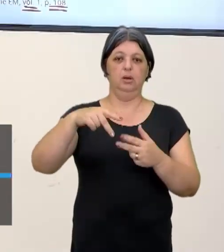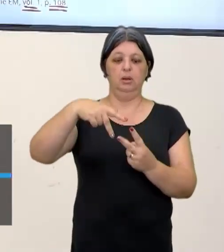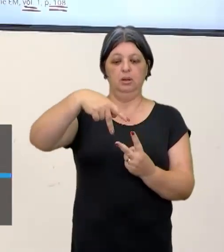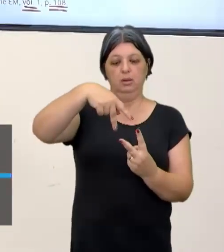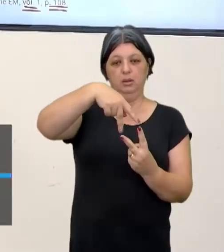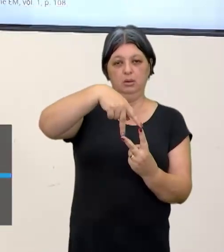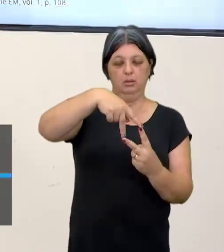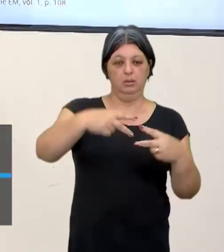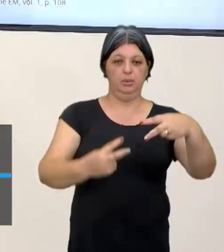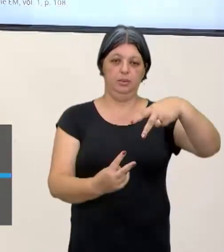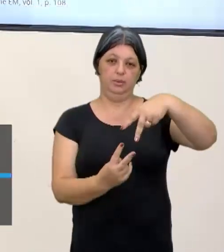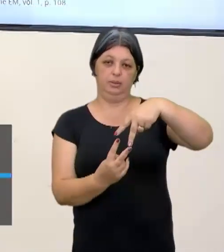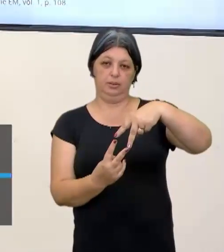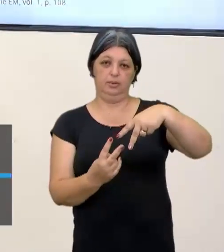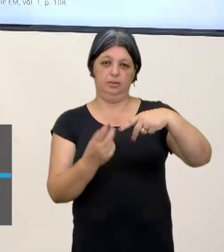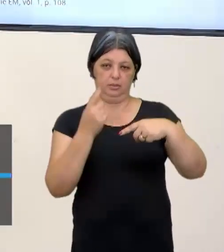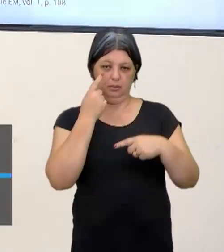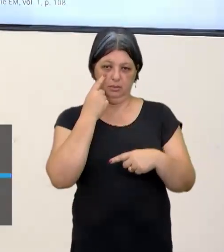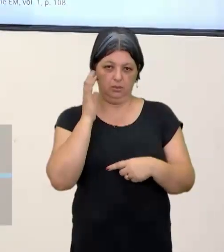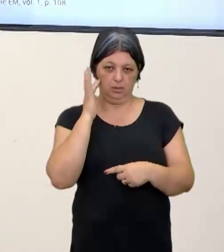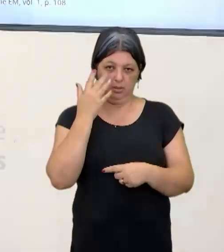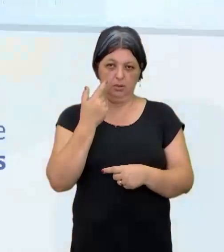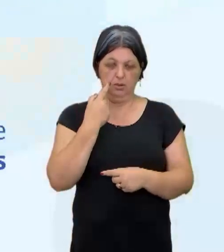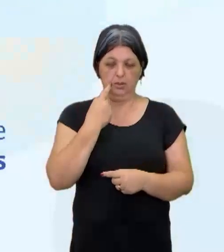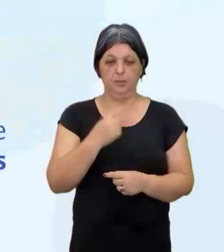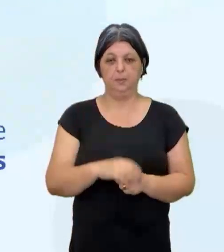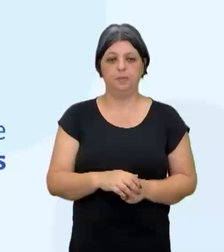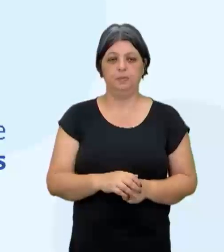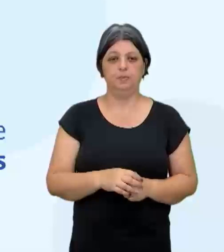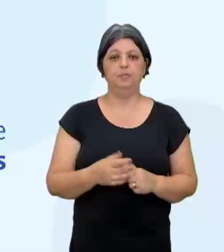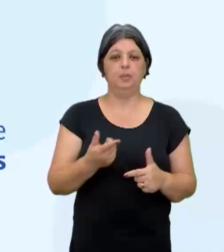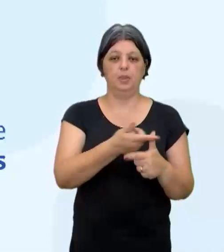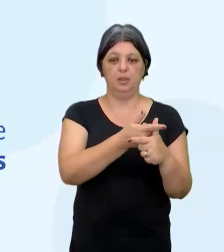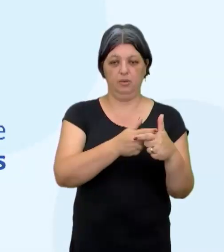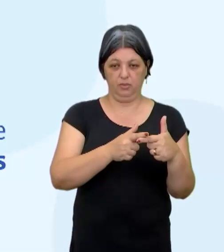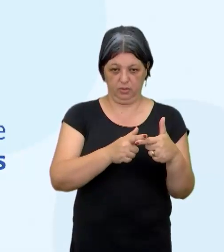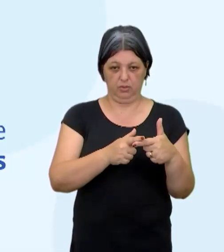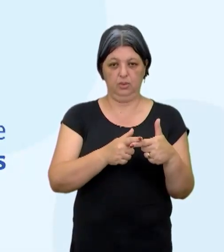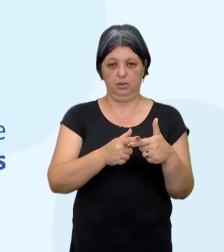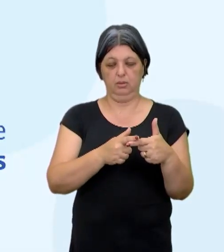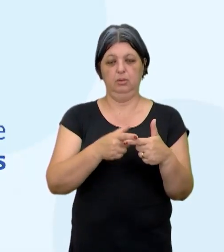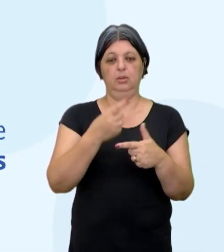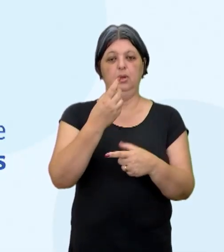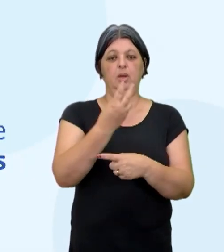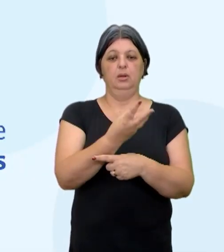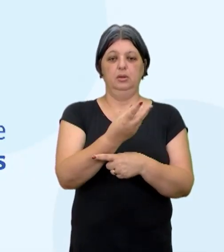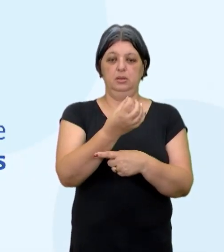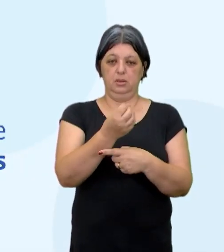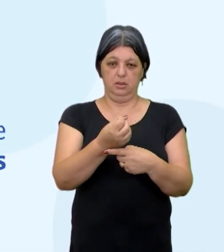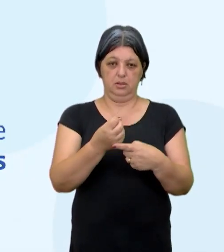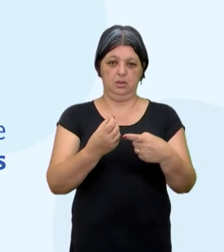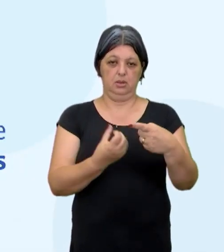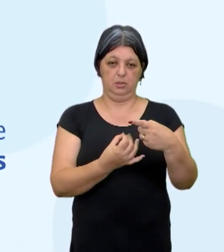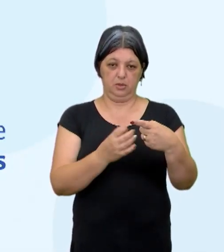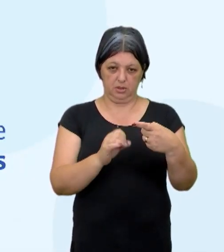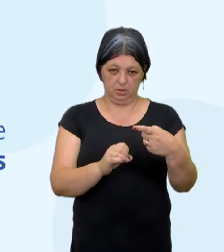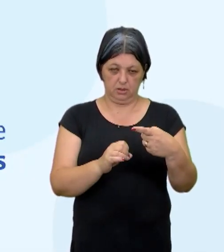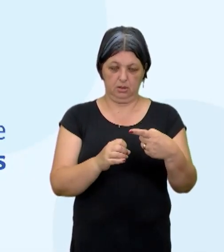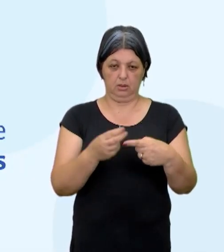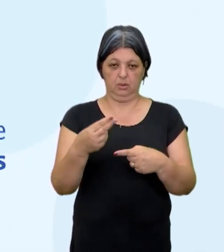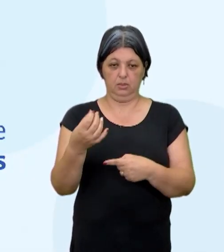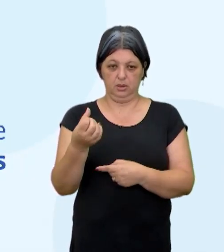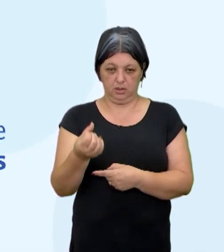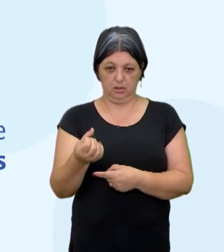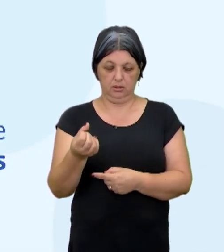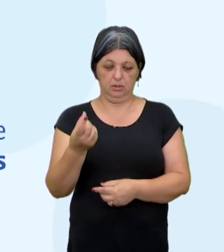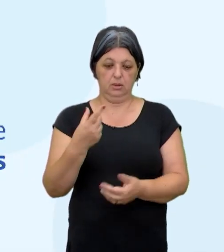der inteiro é porque não dá para encaixar. Vou mostrar a resolução, olha lá, ó. Dividiu 360 por 60, ou seja, o total pelo ângulo interno,